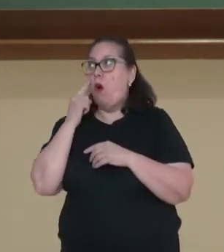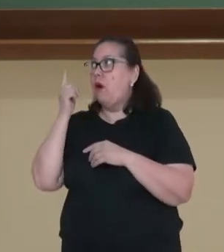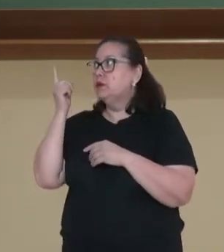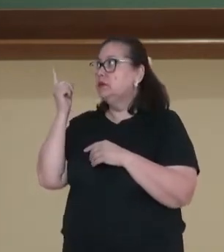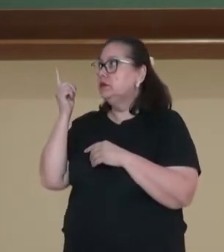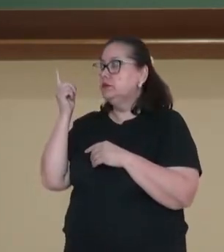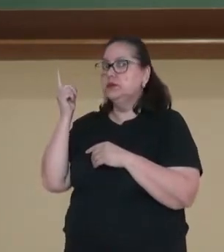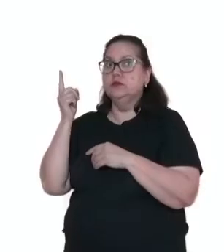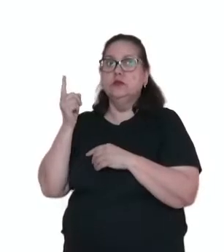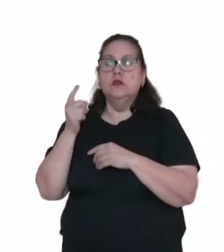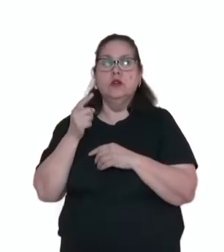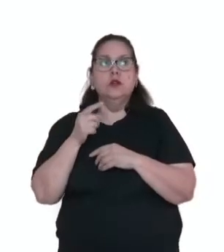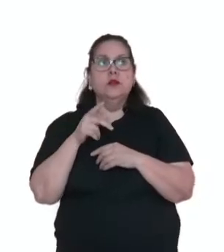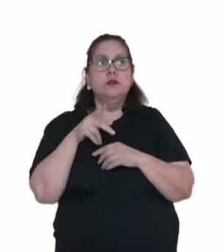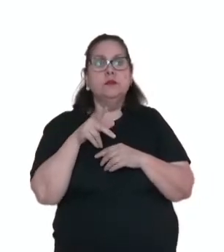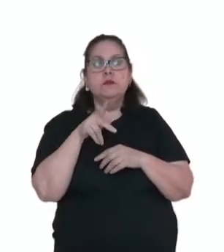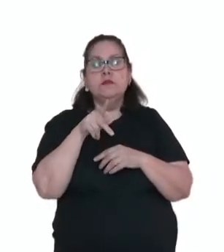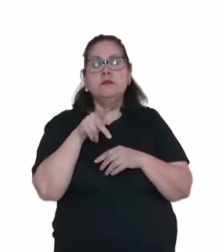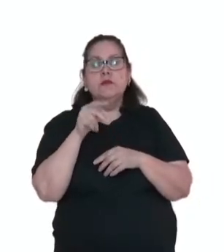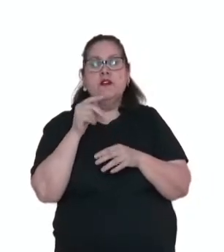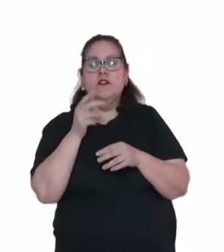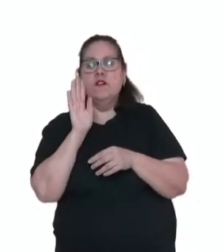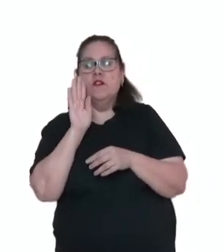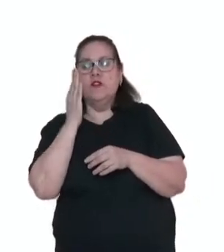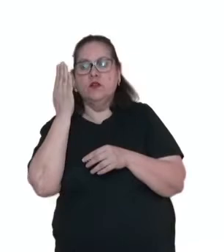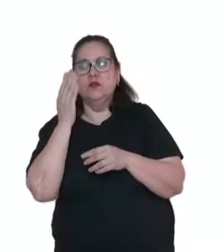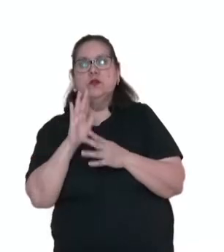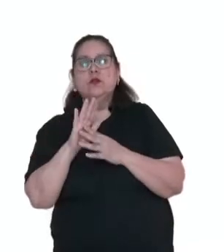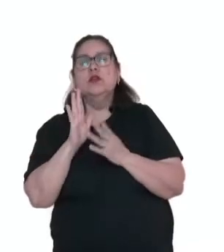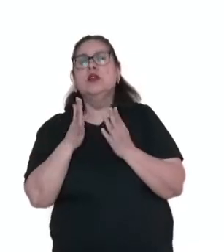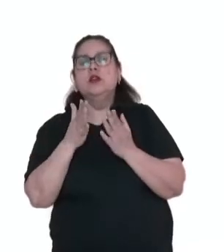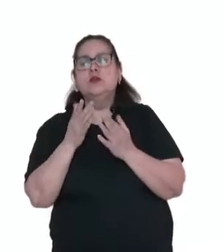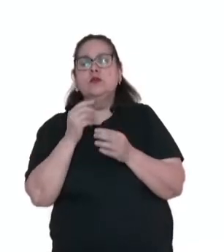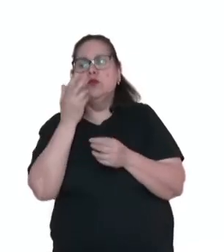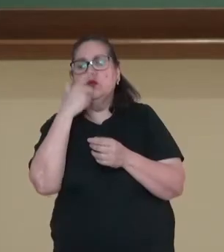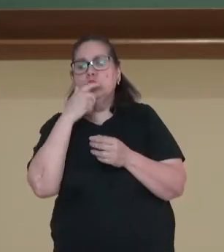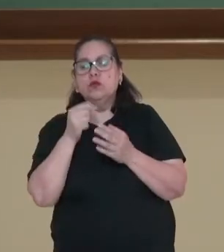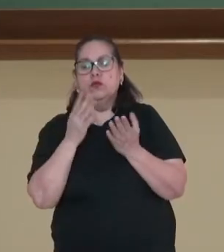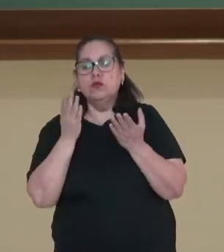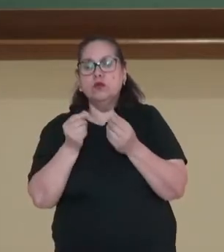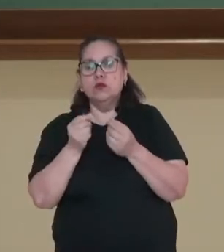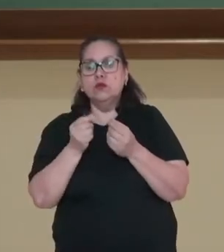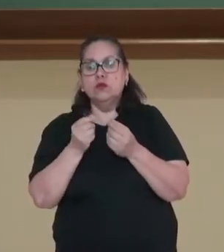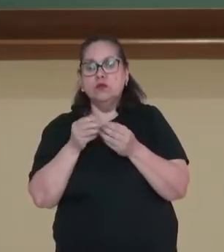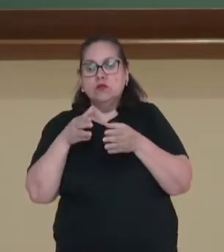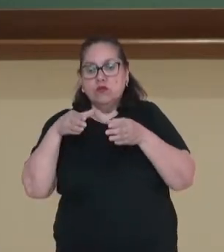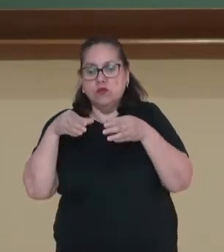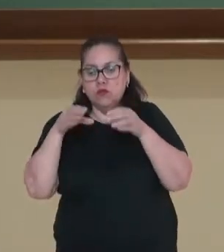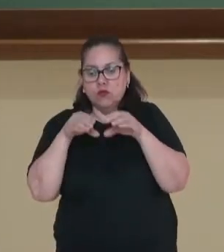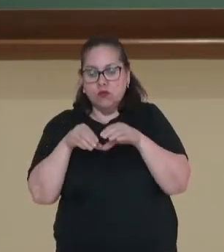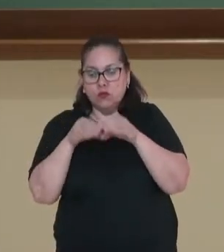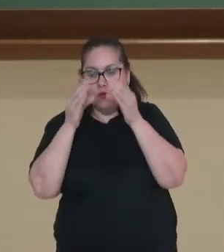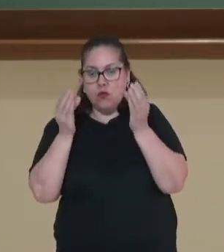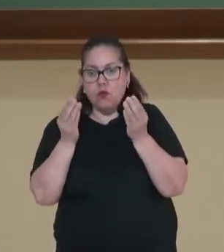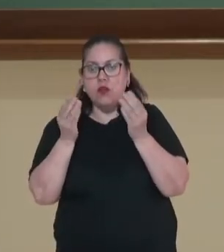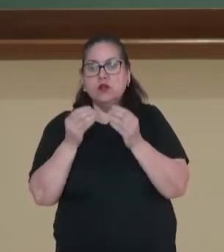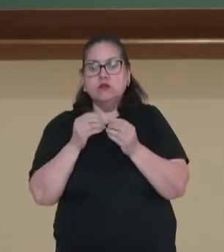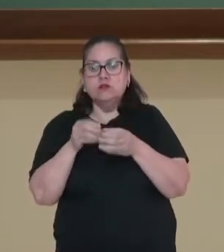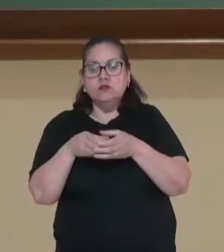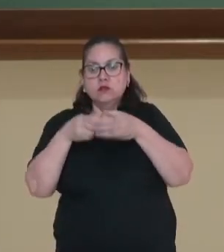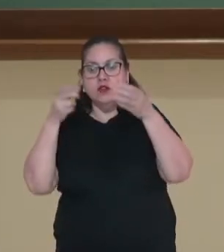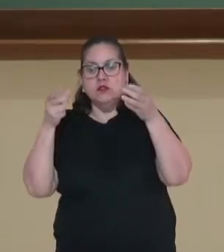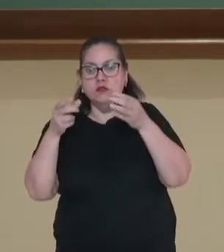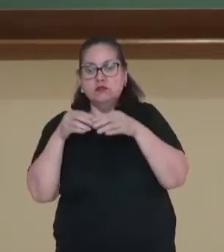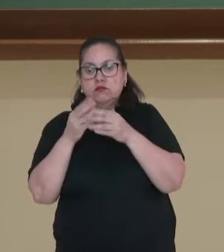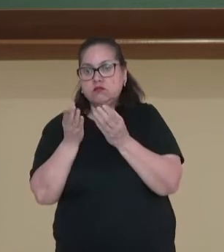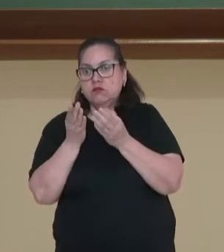né? São os pseudos frutos, né? Então, o que, que é um fruto? O fruto, ele é produto do ovário fecundado, né? O ovário cresceu, o óvulo